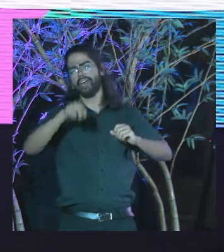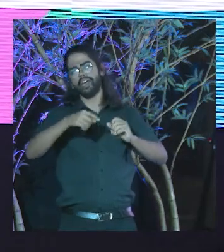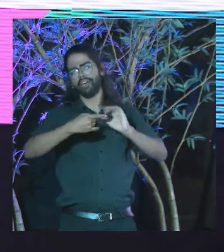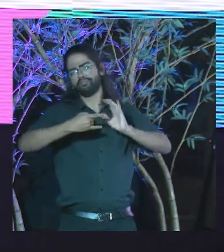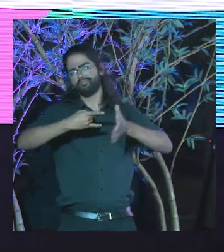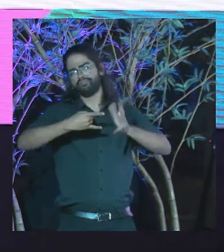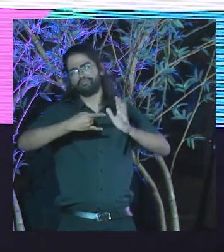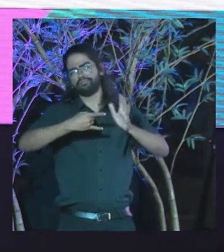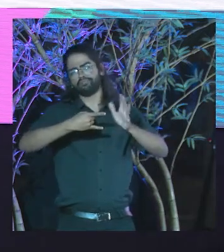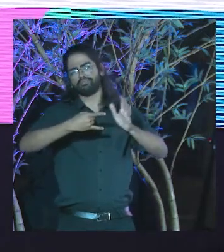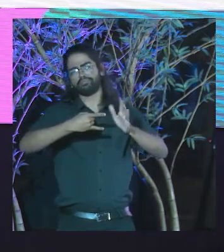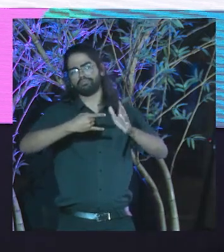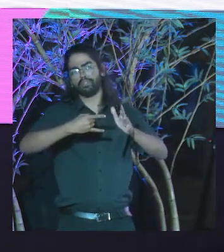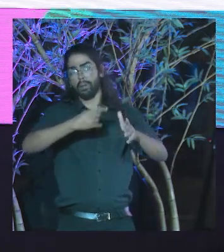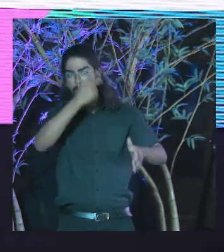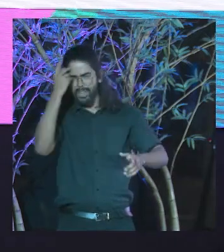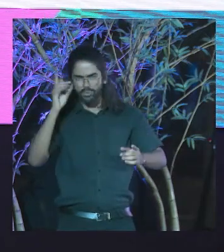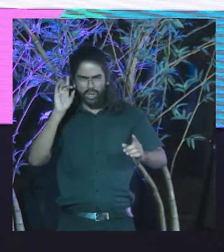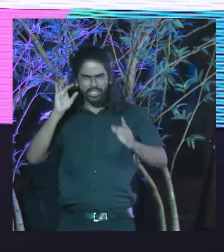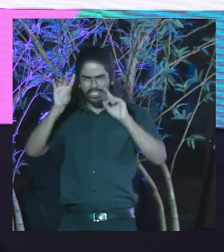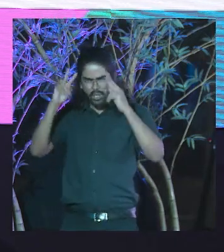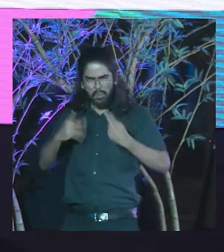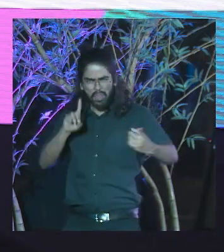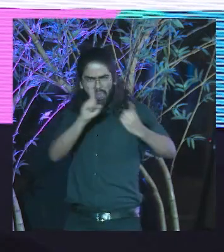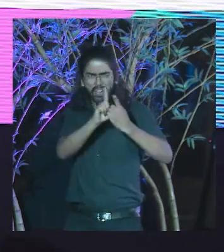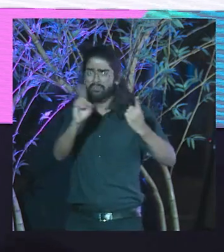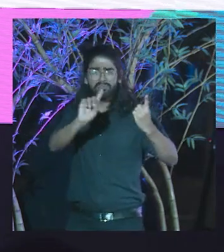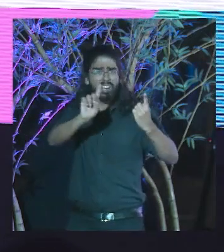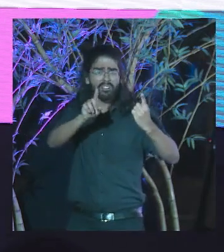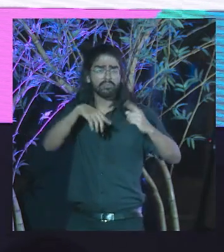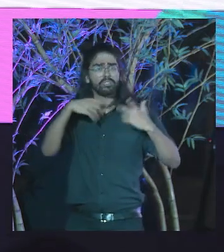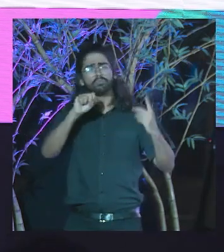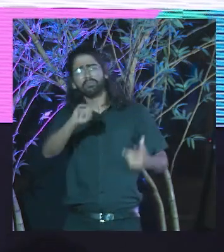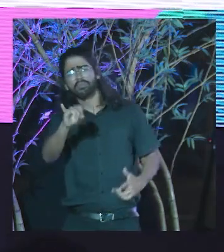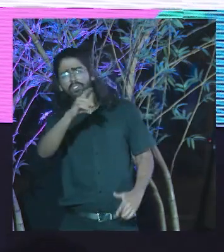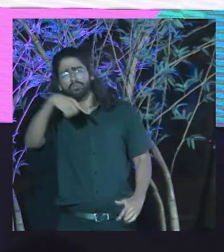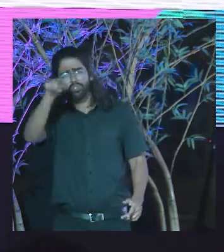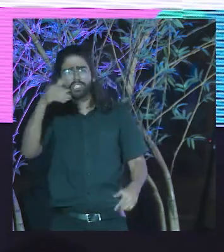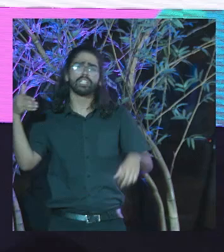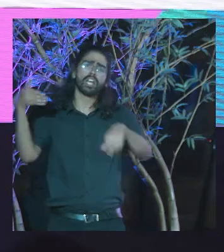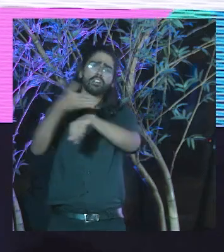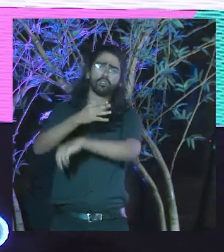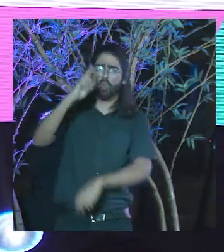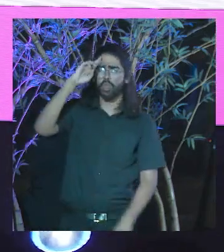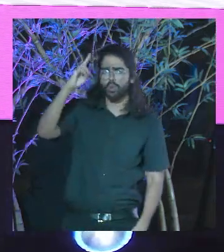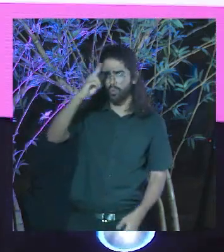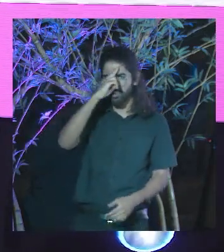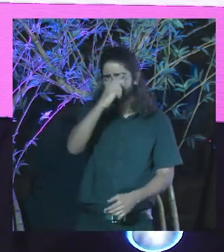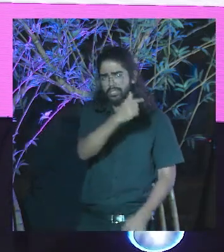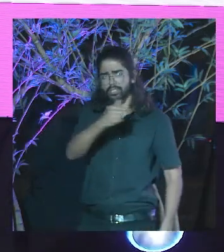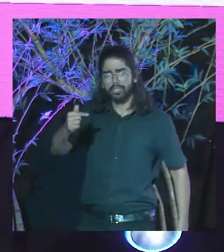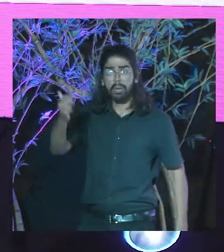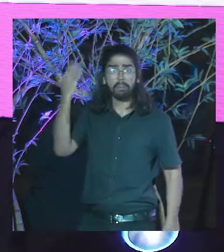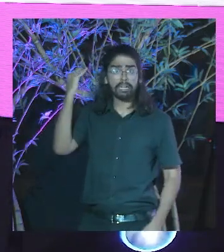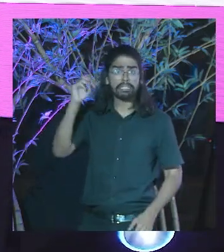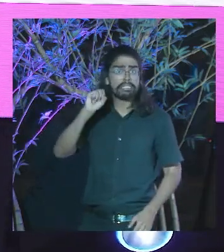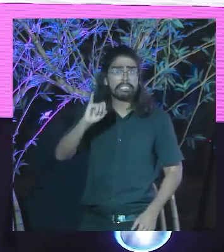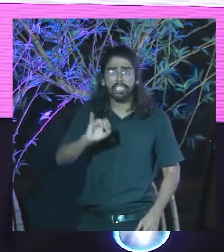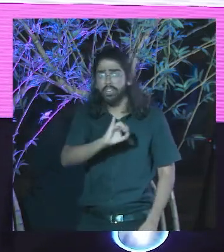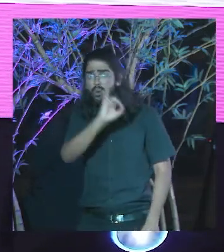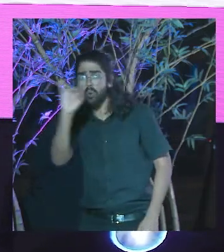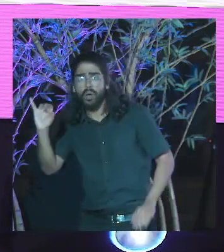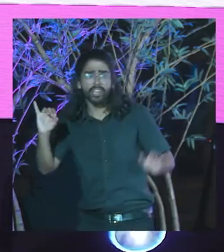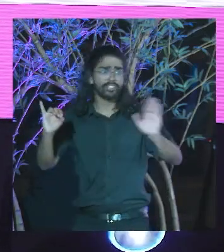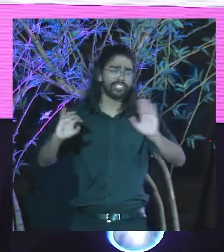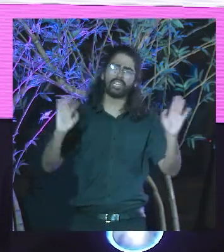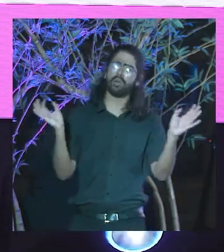nenhum indivíduo. Isso significa que se vocês entraram num transporte por aplicativo na última semana, não deram oi ou tchau, porque vocês